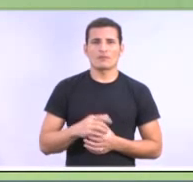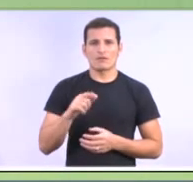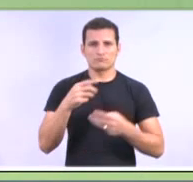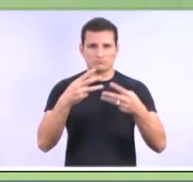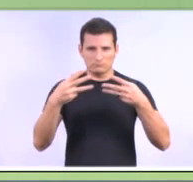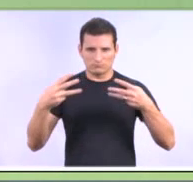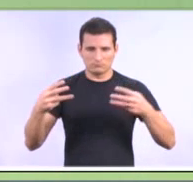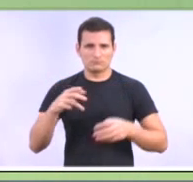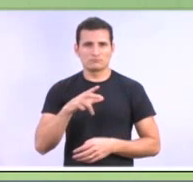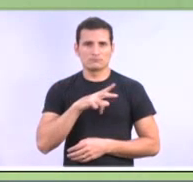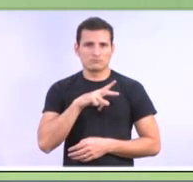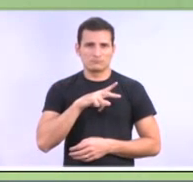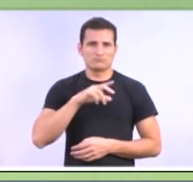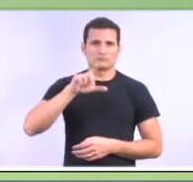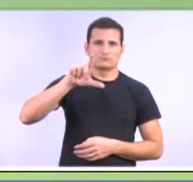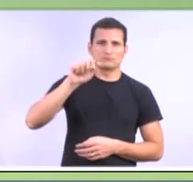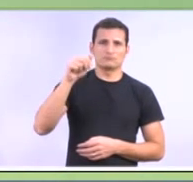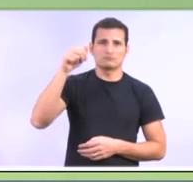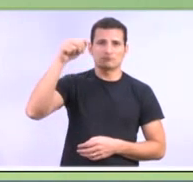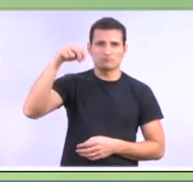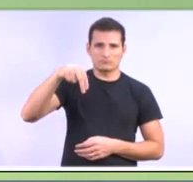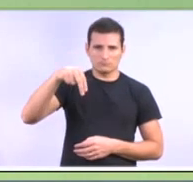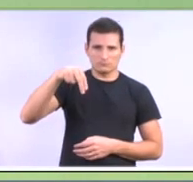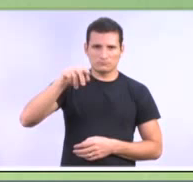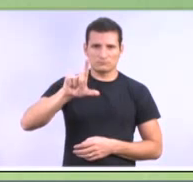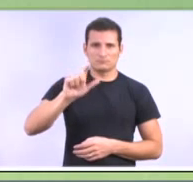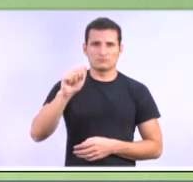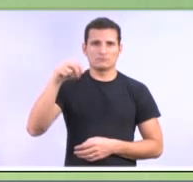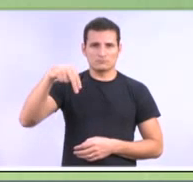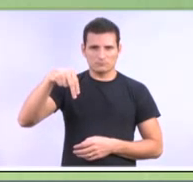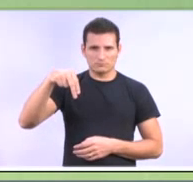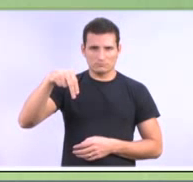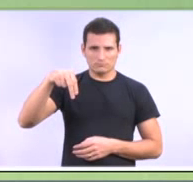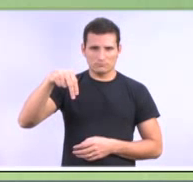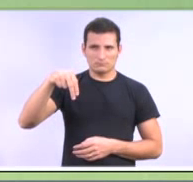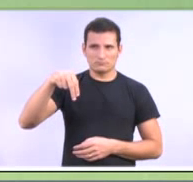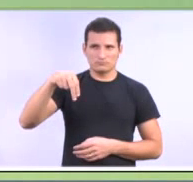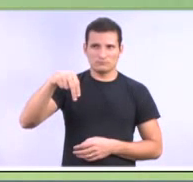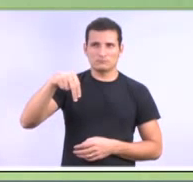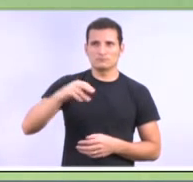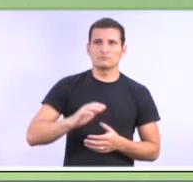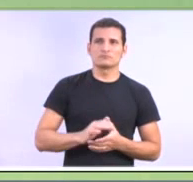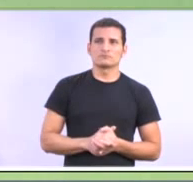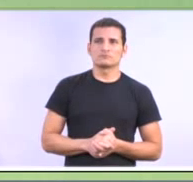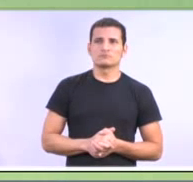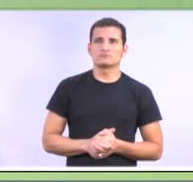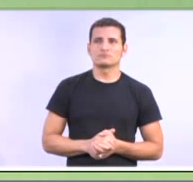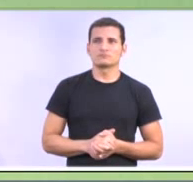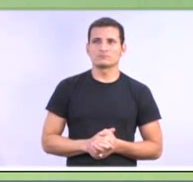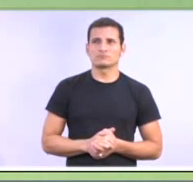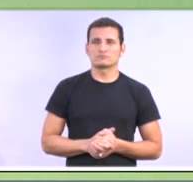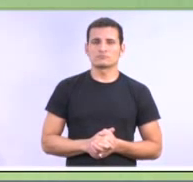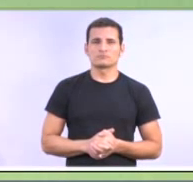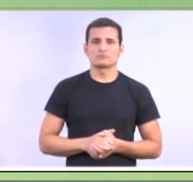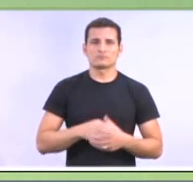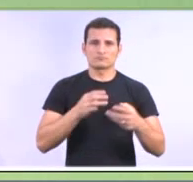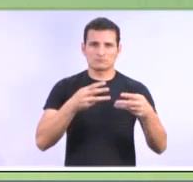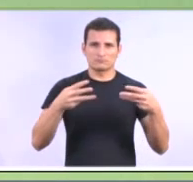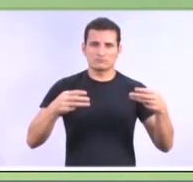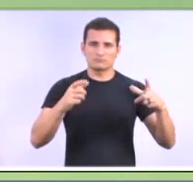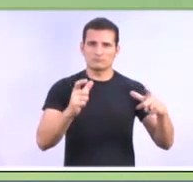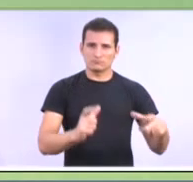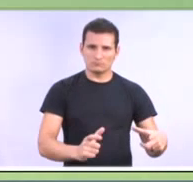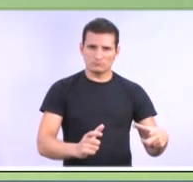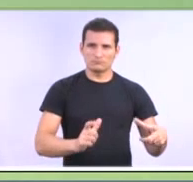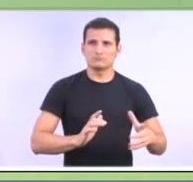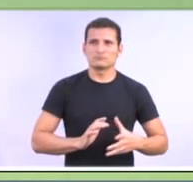pessoal. LAN, vocês já devem ter ouvido falar muito de LAN House, por exemplo, que chama-se Local Area Network, ou rede